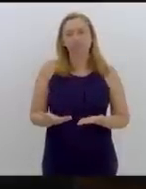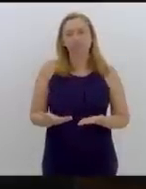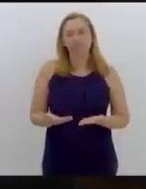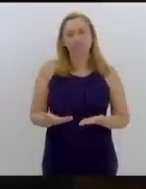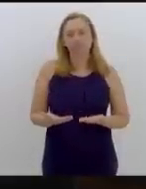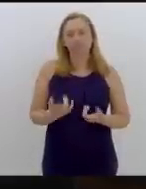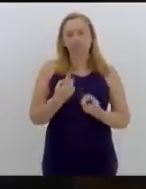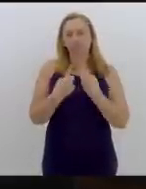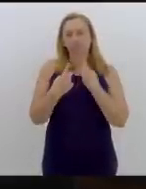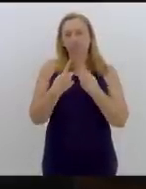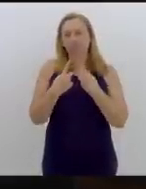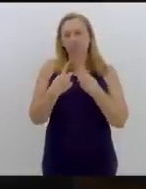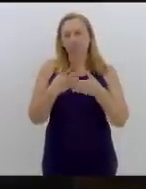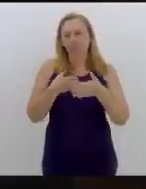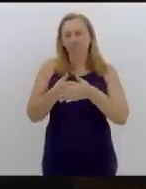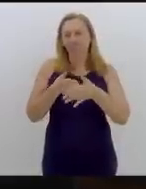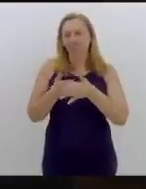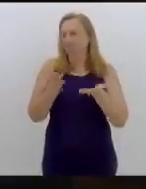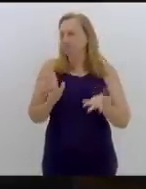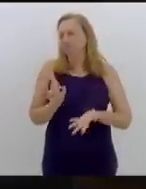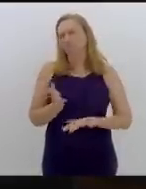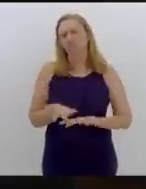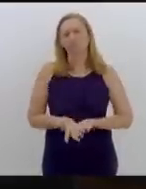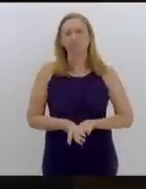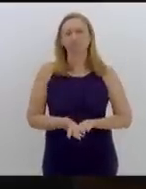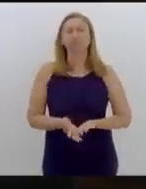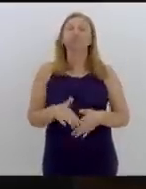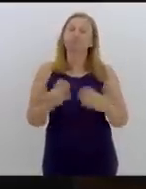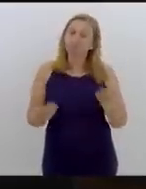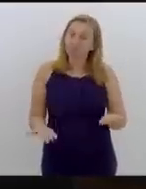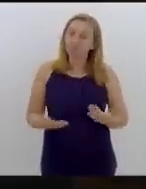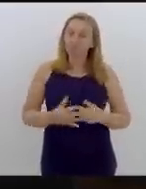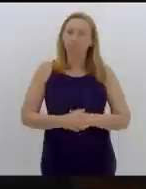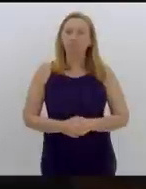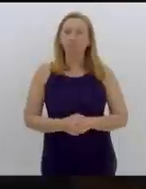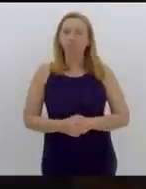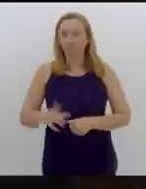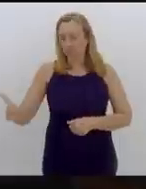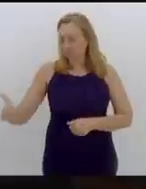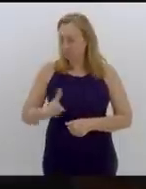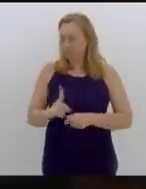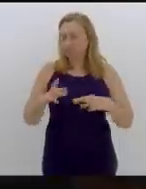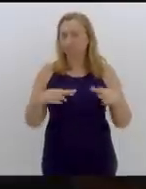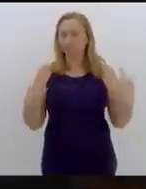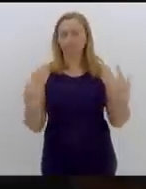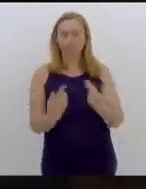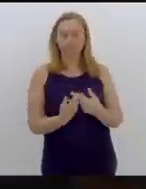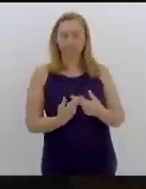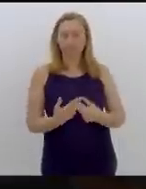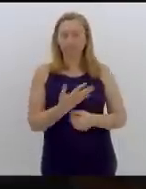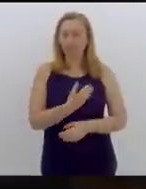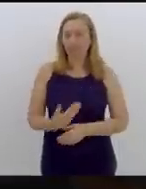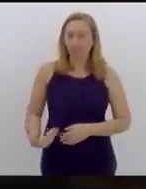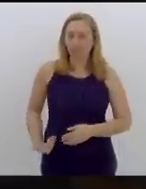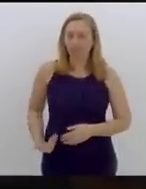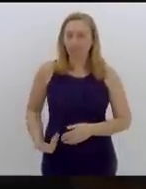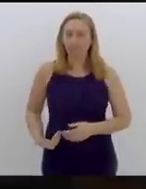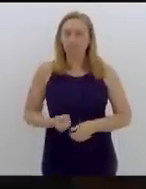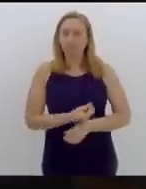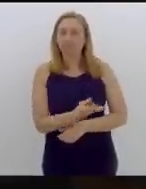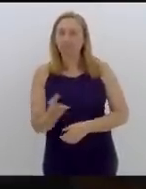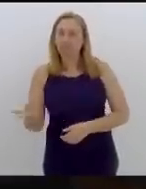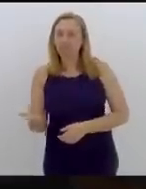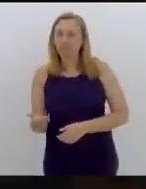um diálogo com obstáculos então vir para uma audiência dessa magnitude com a quantidade